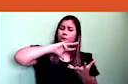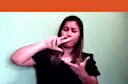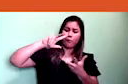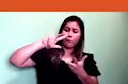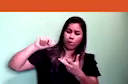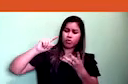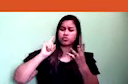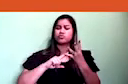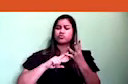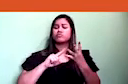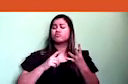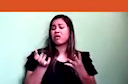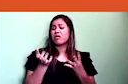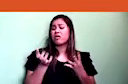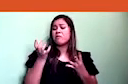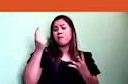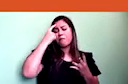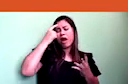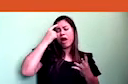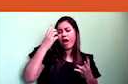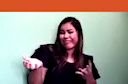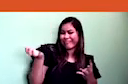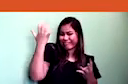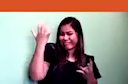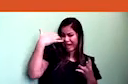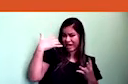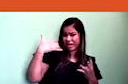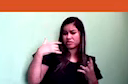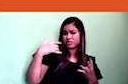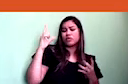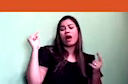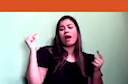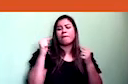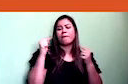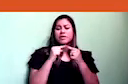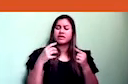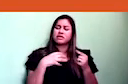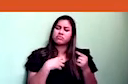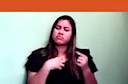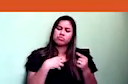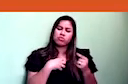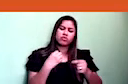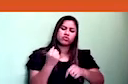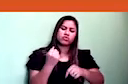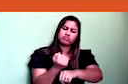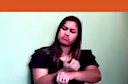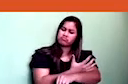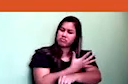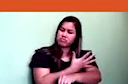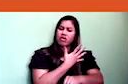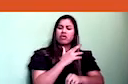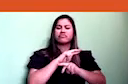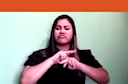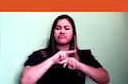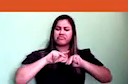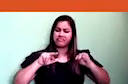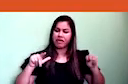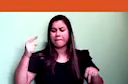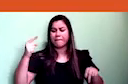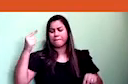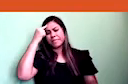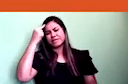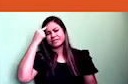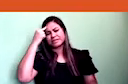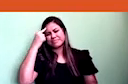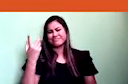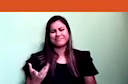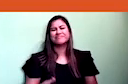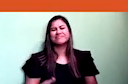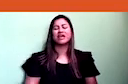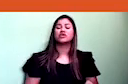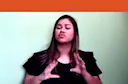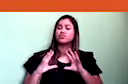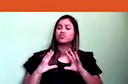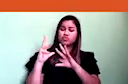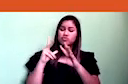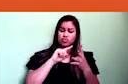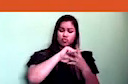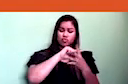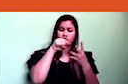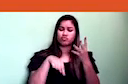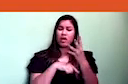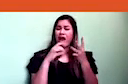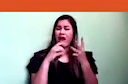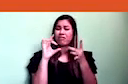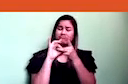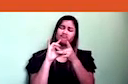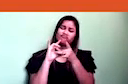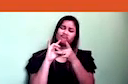mundo interno, representado por emoções, por sentimentos, pelos pensamentos, tudo está vinculado. Afinal